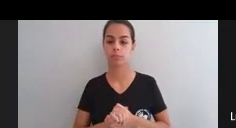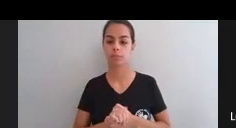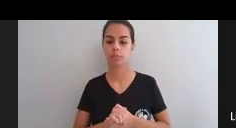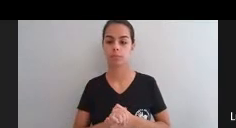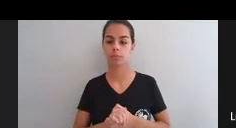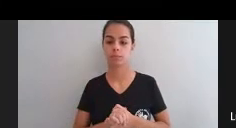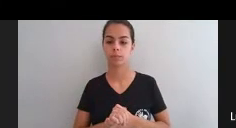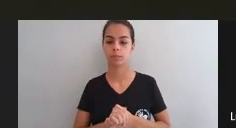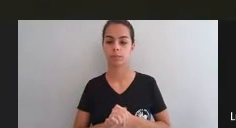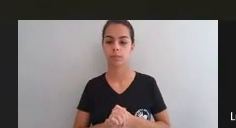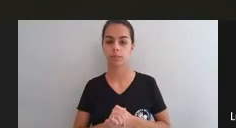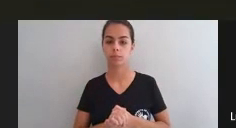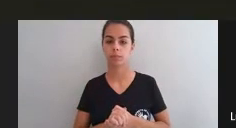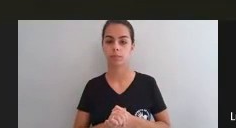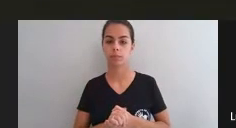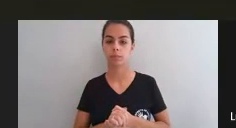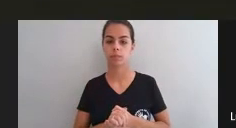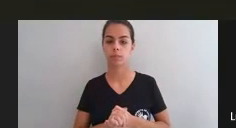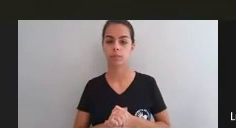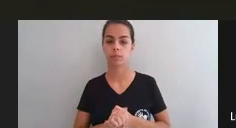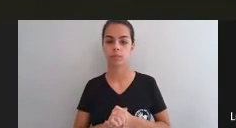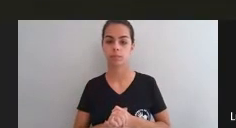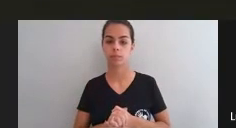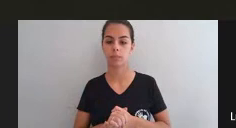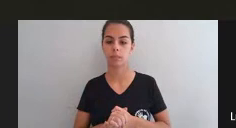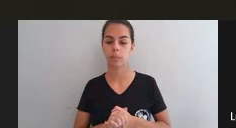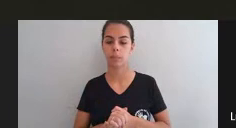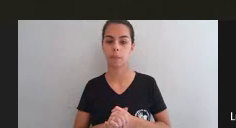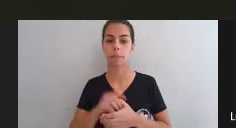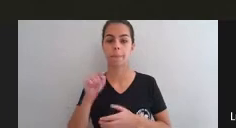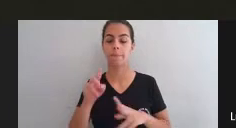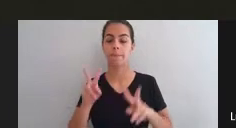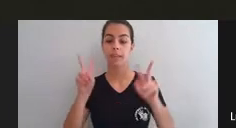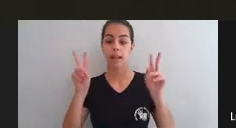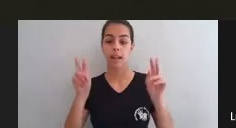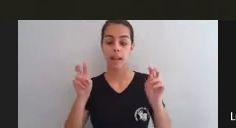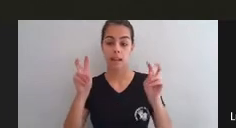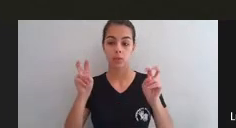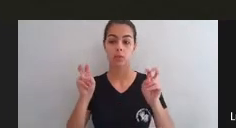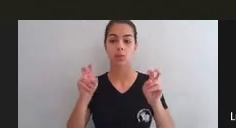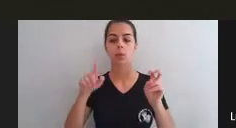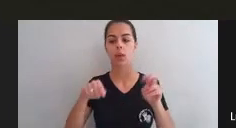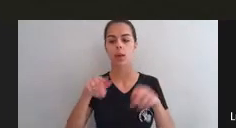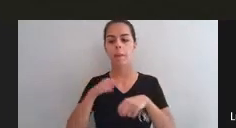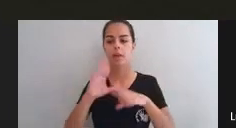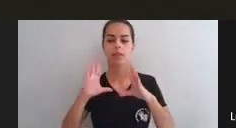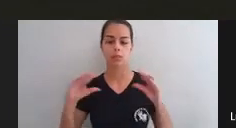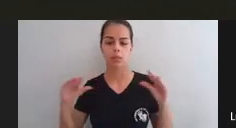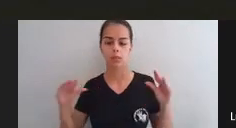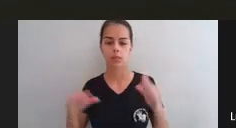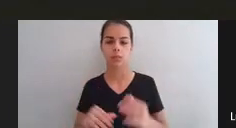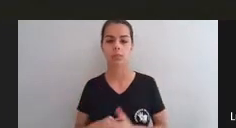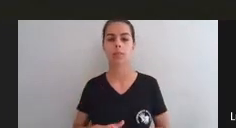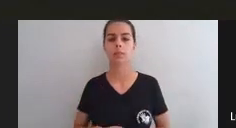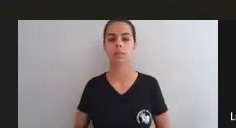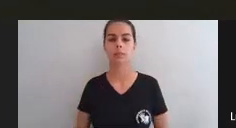E, bem, esse assunto é mais tranquilo mesmo.